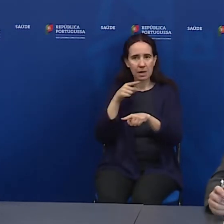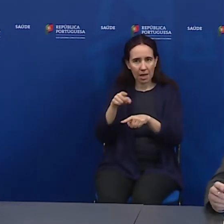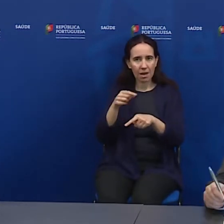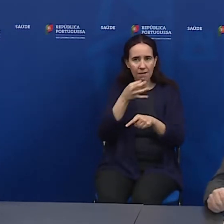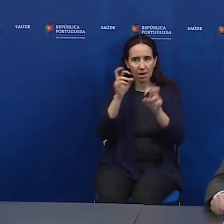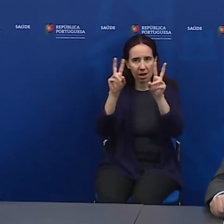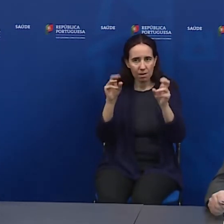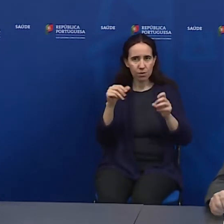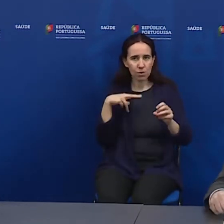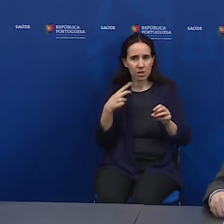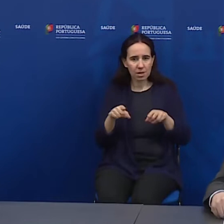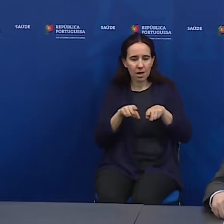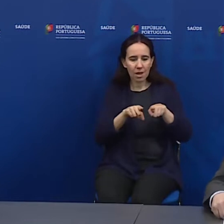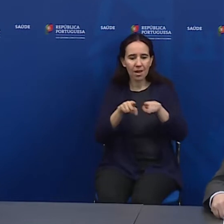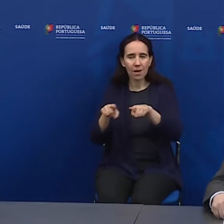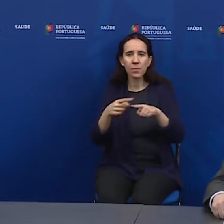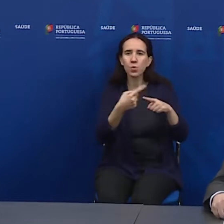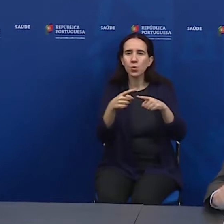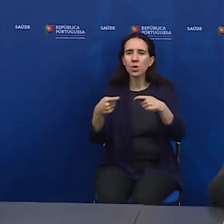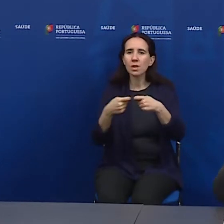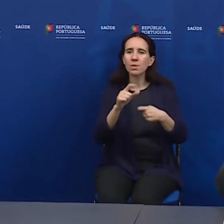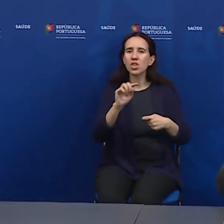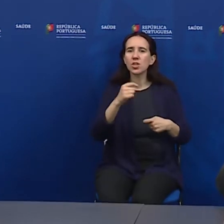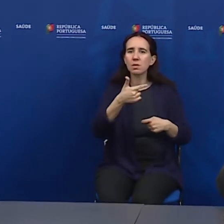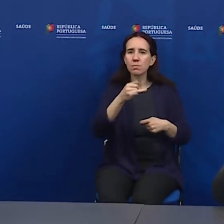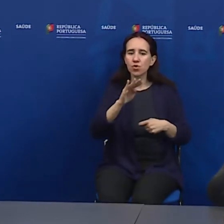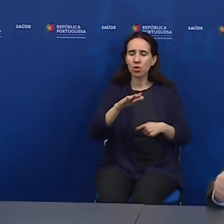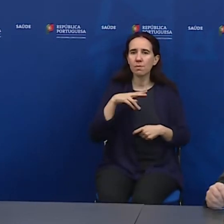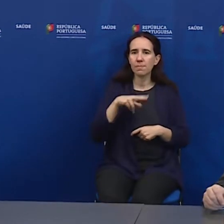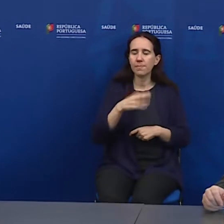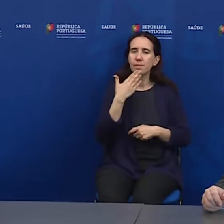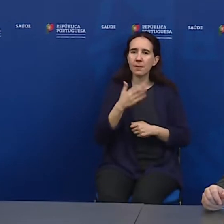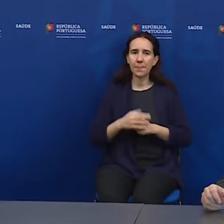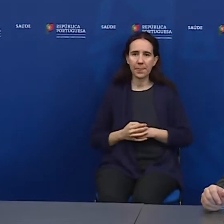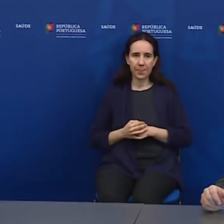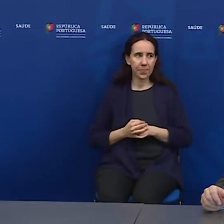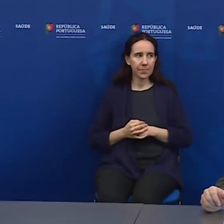estamos a falar em Portugal, se há várias estirpes já identificadas no nosso país. Obrigada.